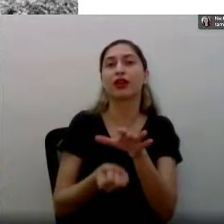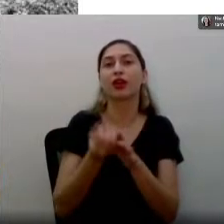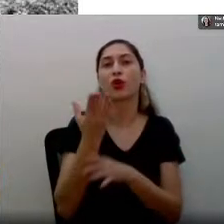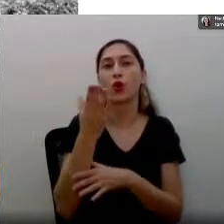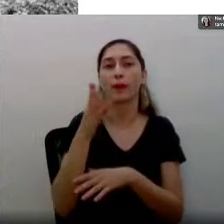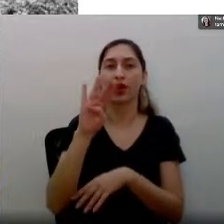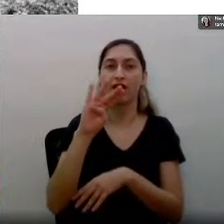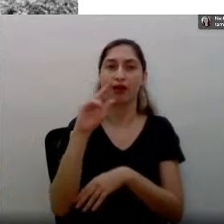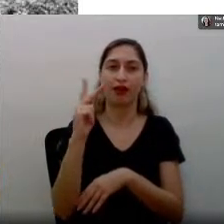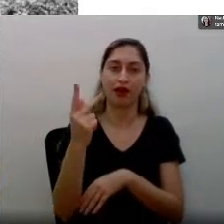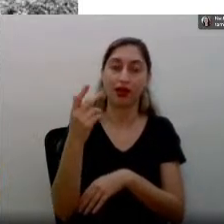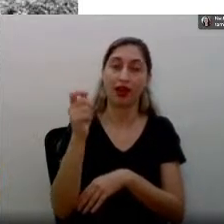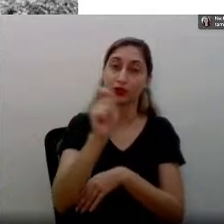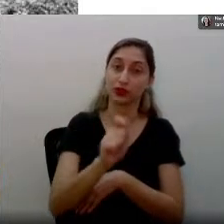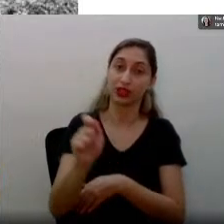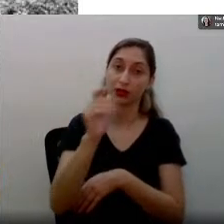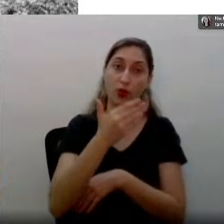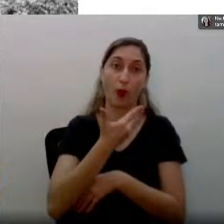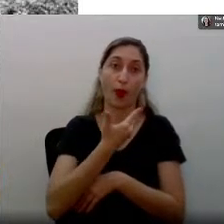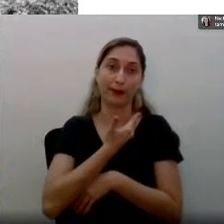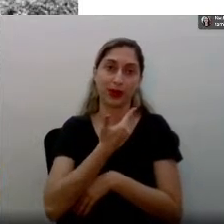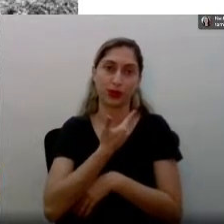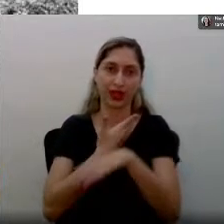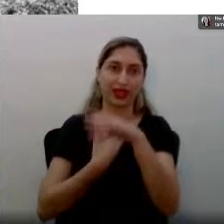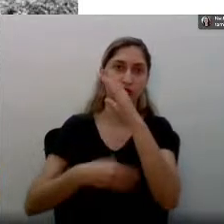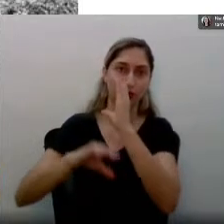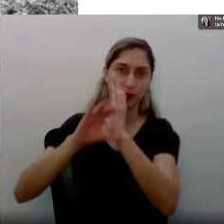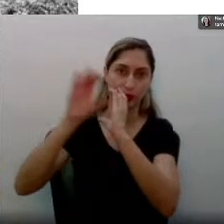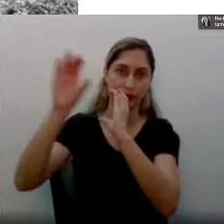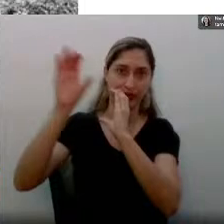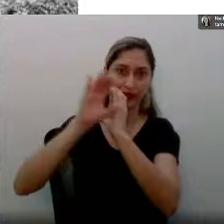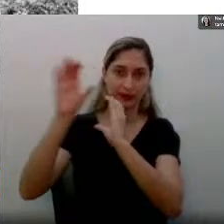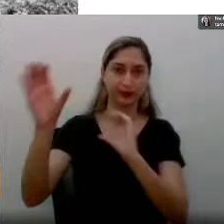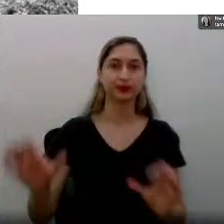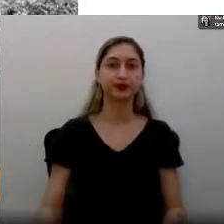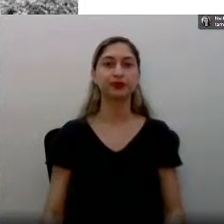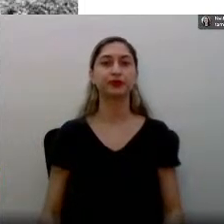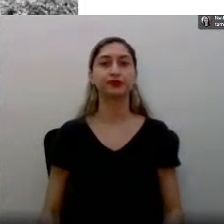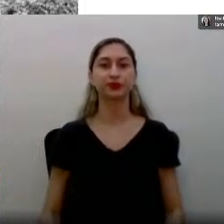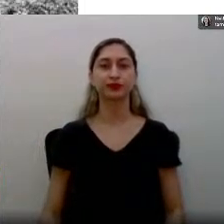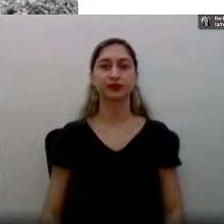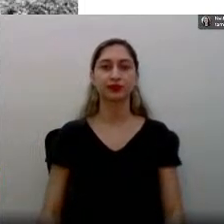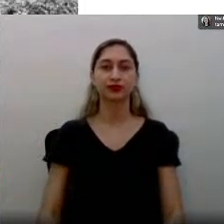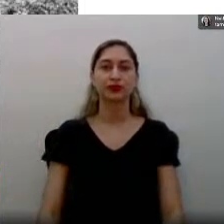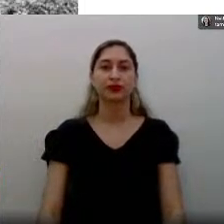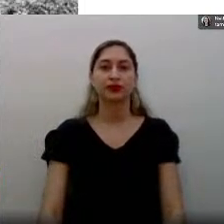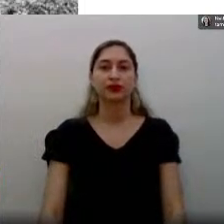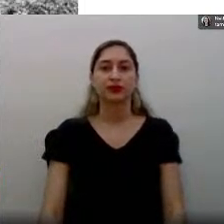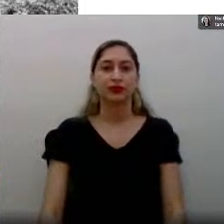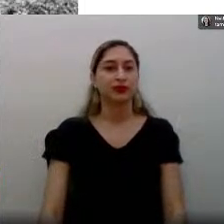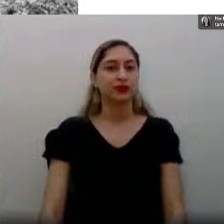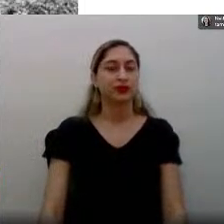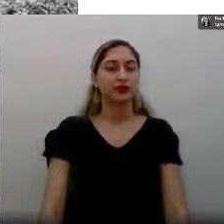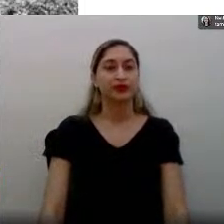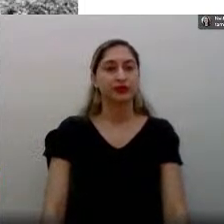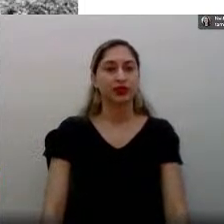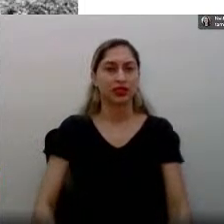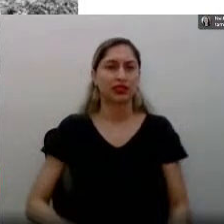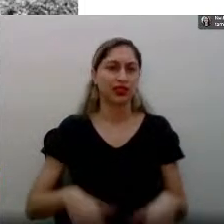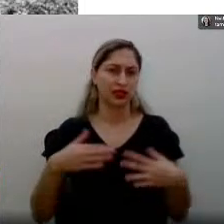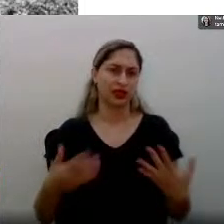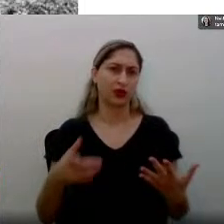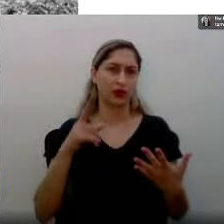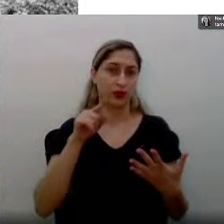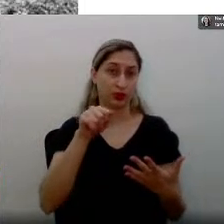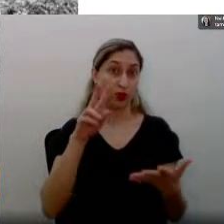nesse evento nesse grupo logo depois da observação do eclipse Bocaiuva que foi um sucesso